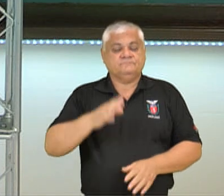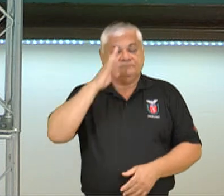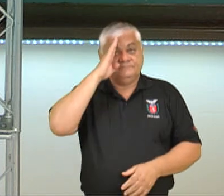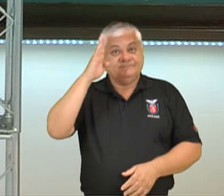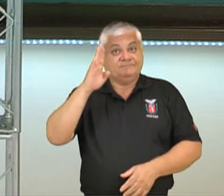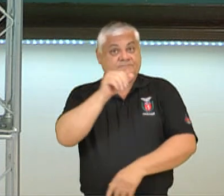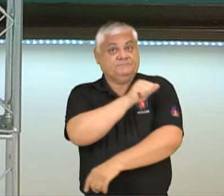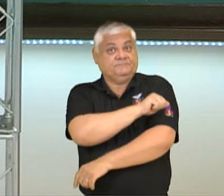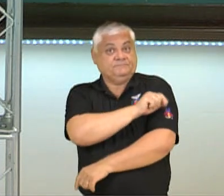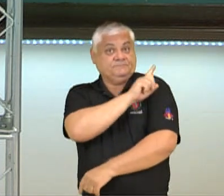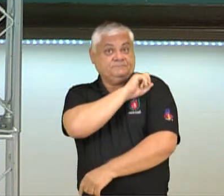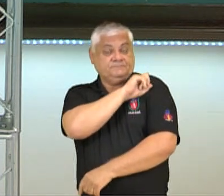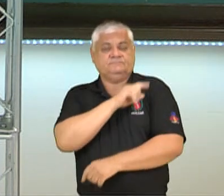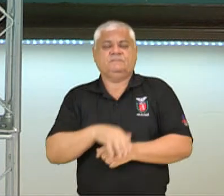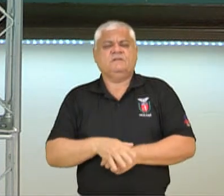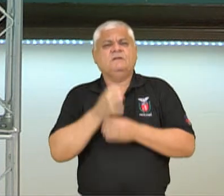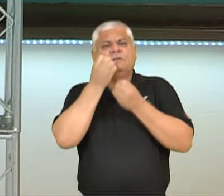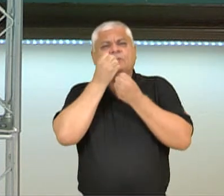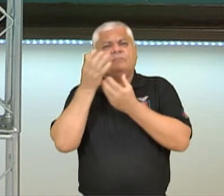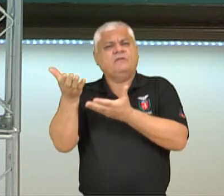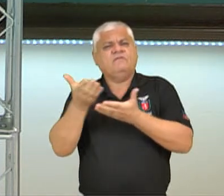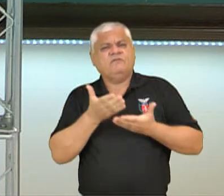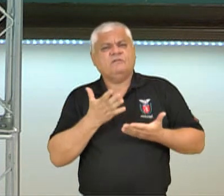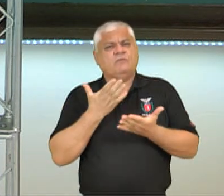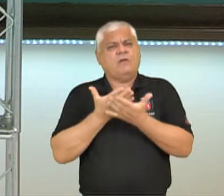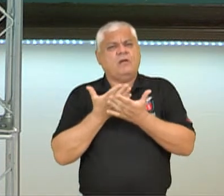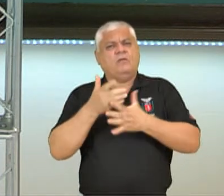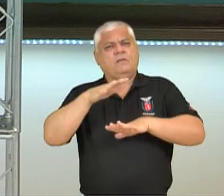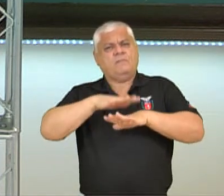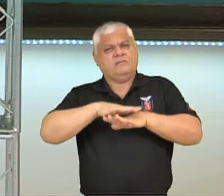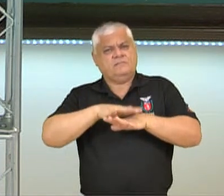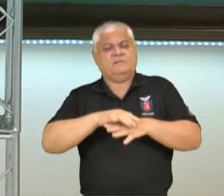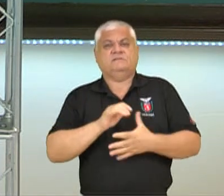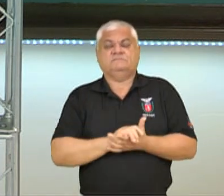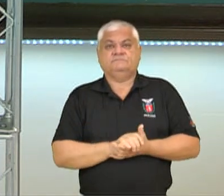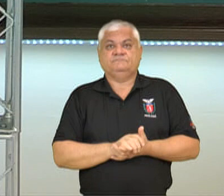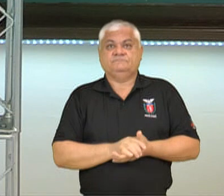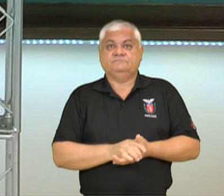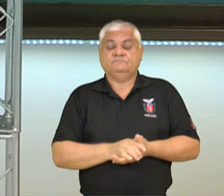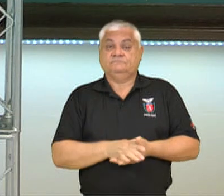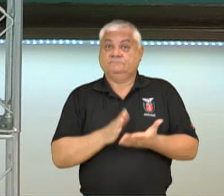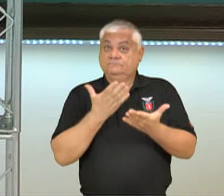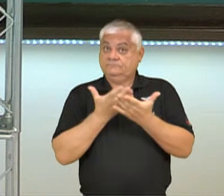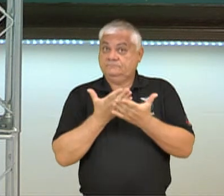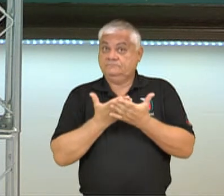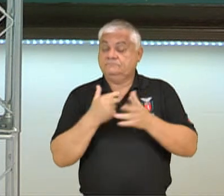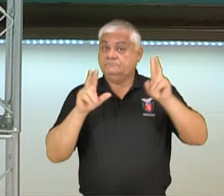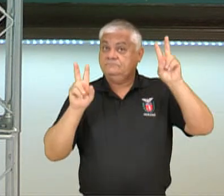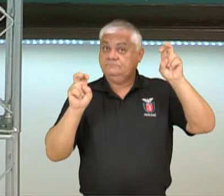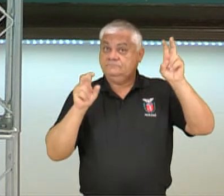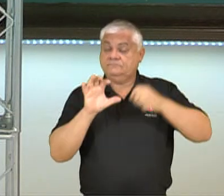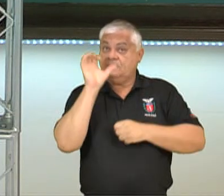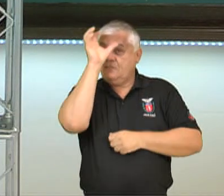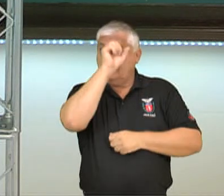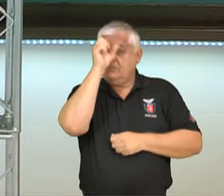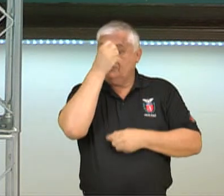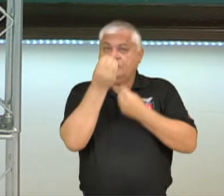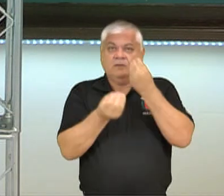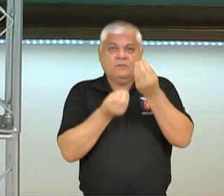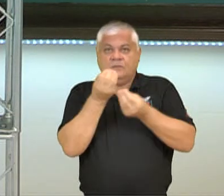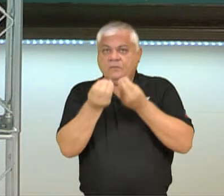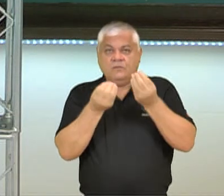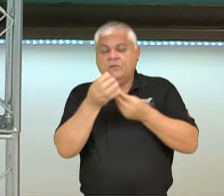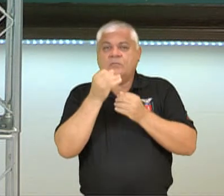Olá, estudante da primeira série. Seja bem-vindo a mais uma aula de matemática. Nessa aula, nós vamos estudar um pouco sobre a representação